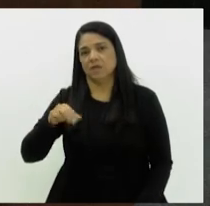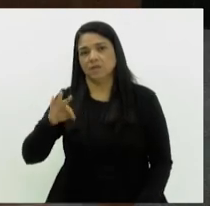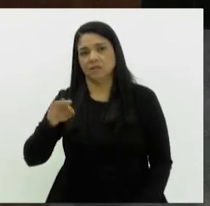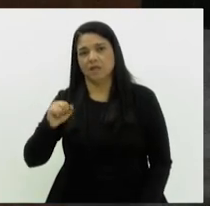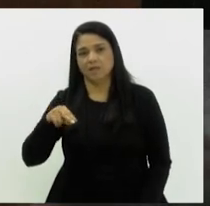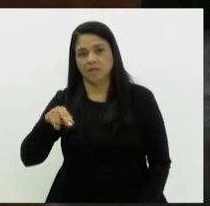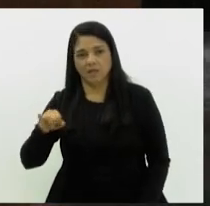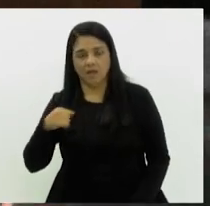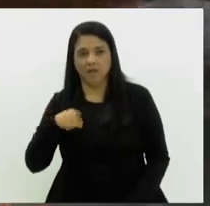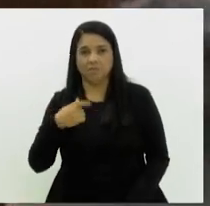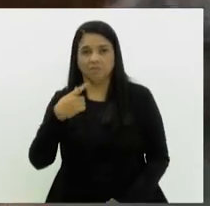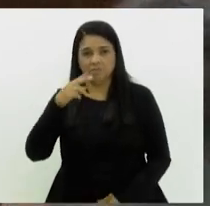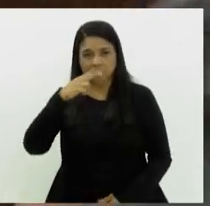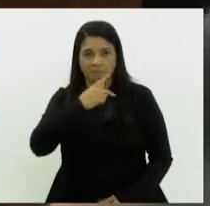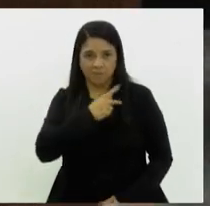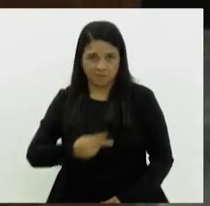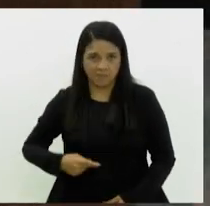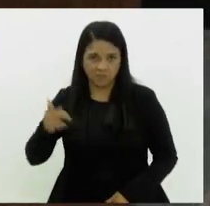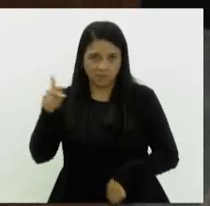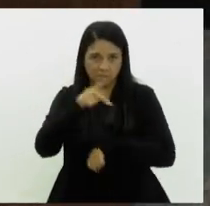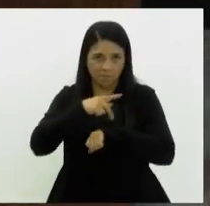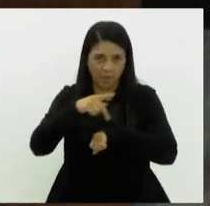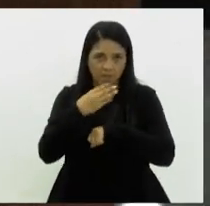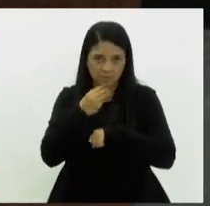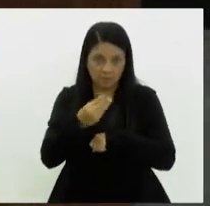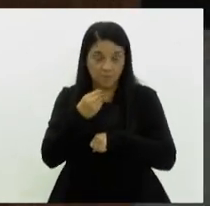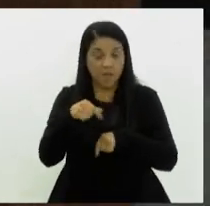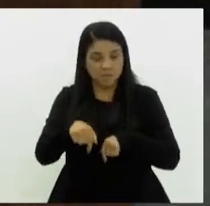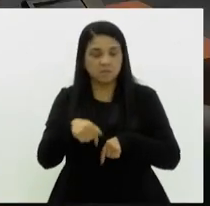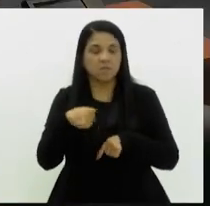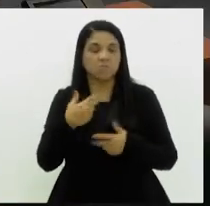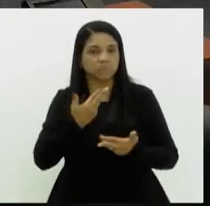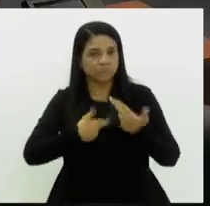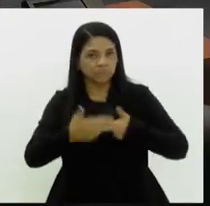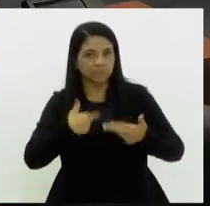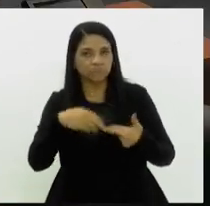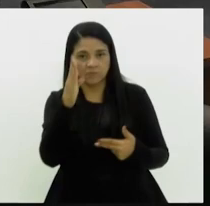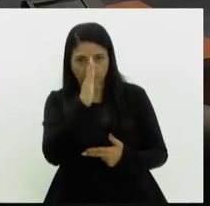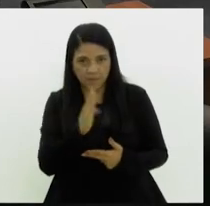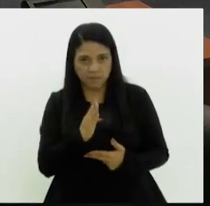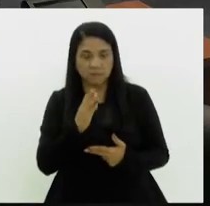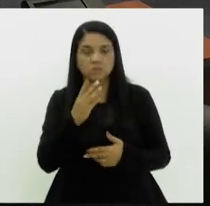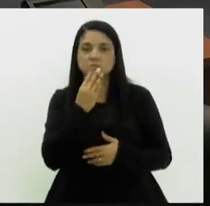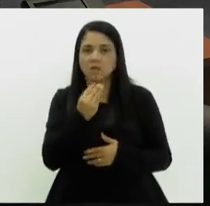relação Brasil-Israel tem que realmente ser de amizade.